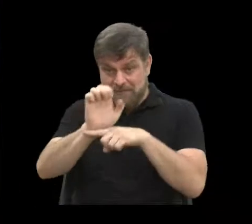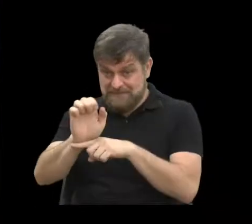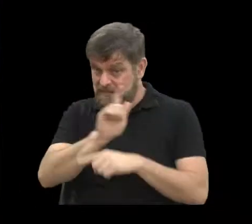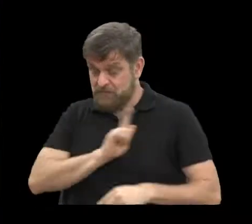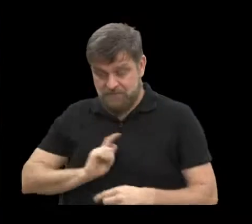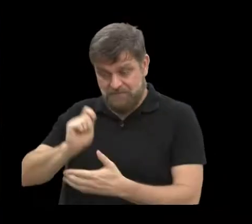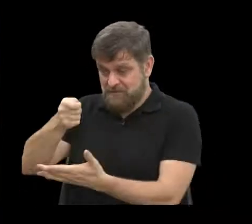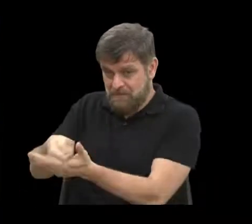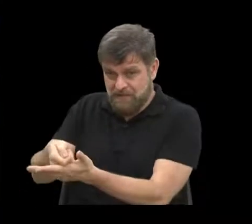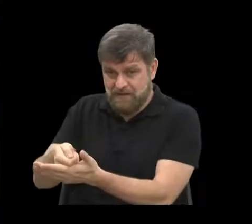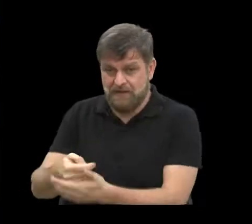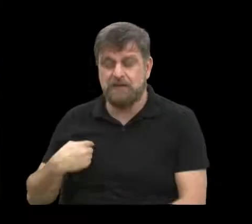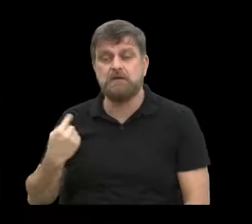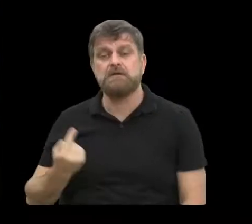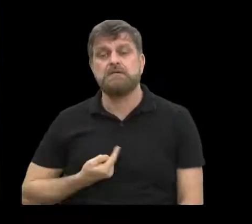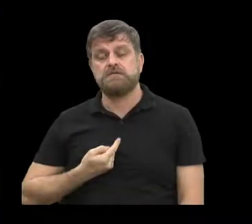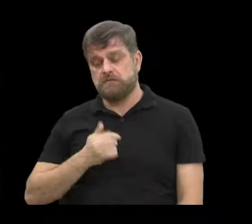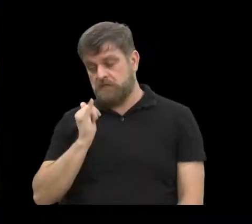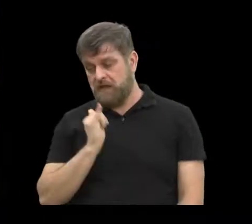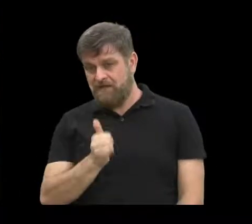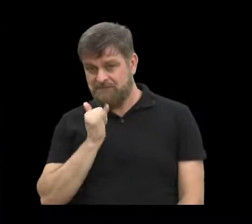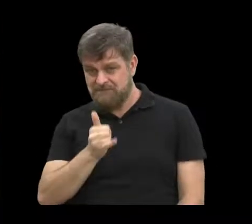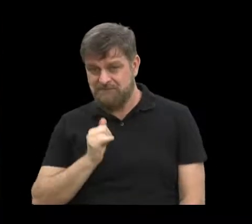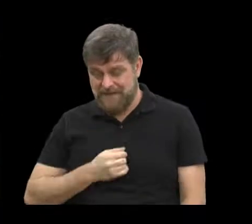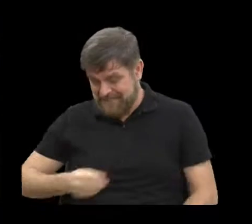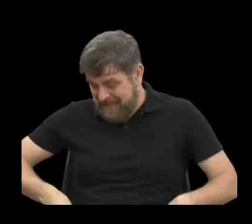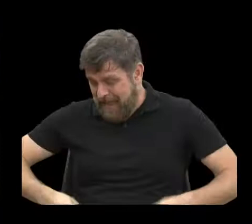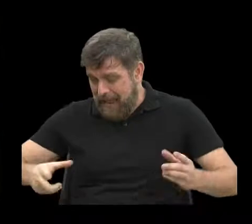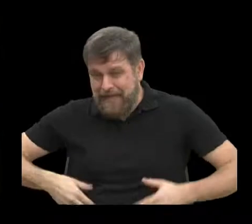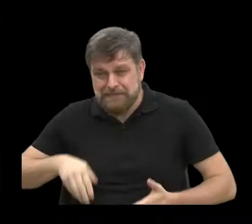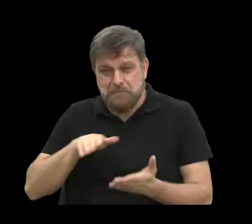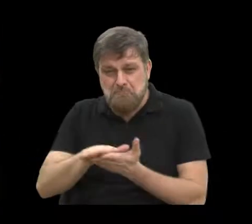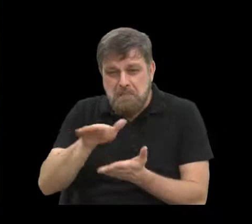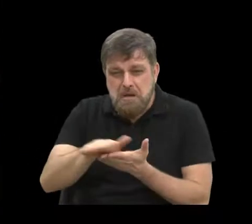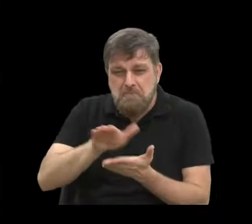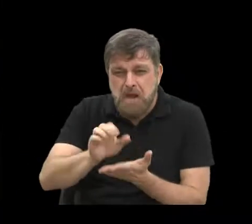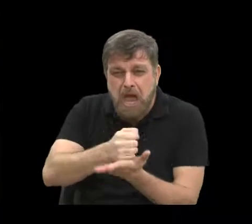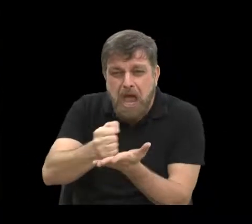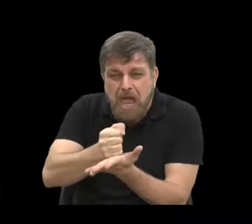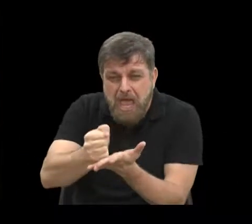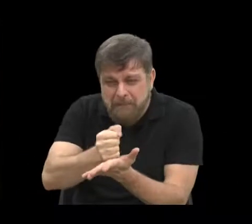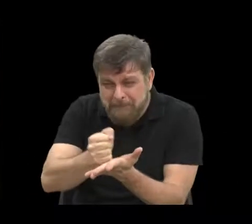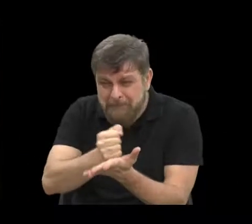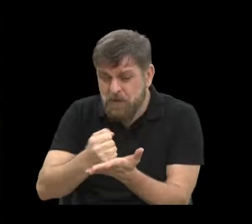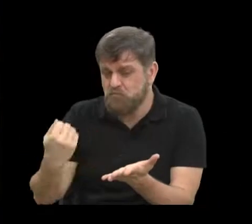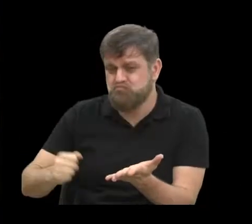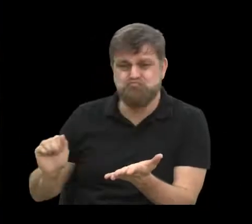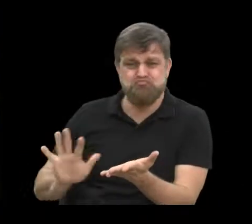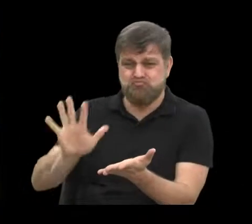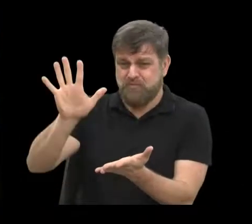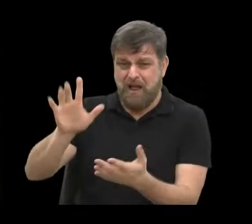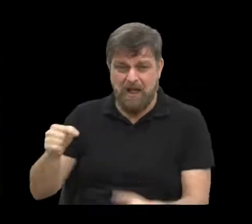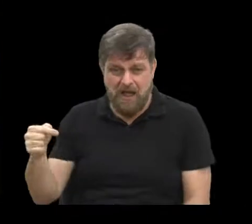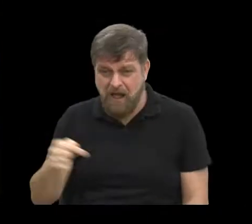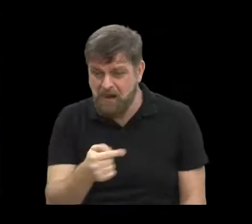Tá? Então, quando a gente fala de gastos com medicamentos, são aqueles medicamentos que não